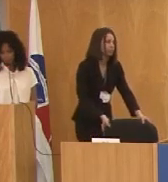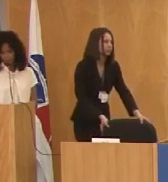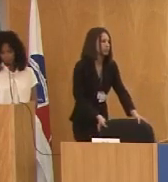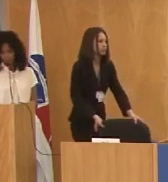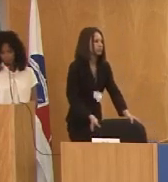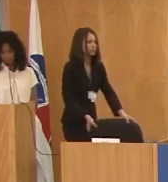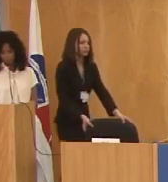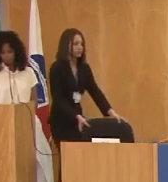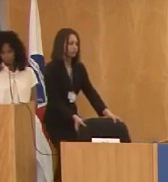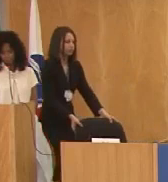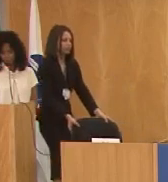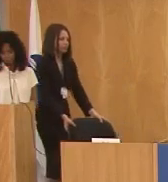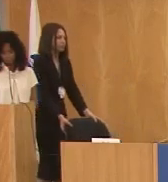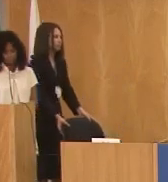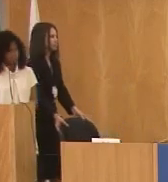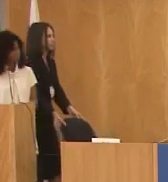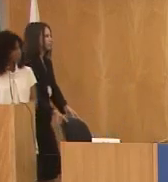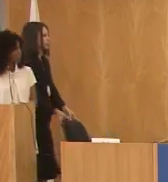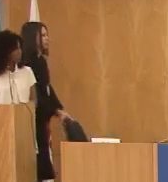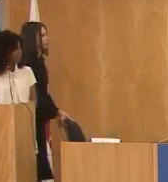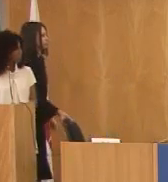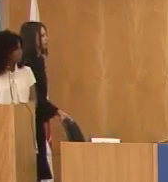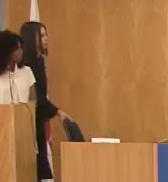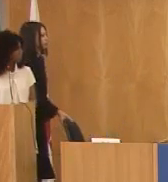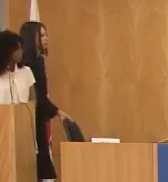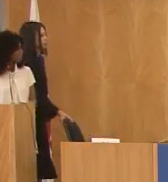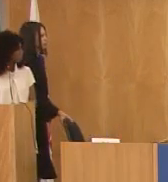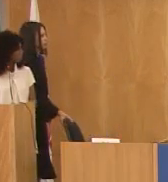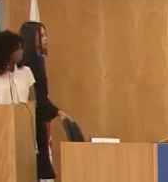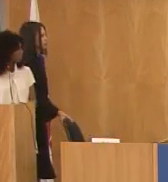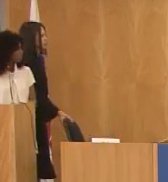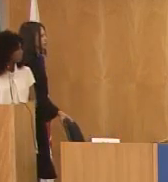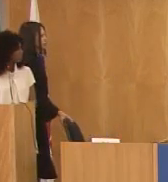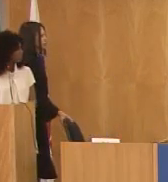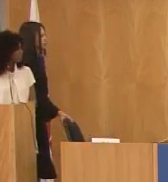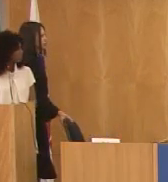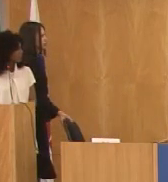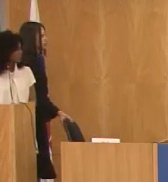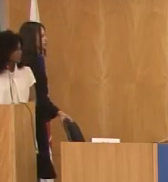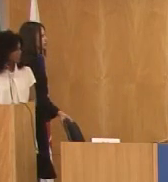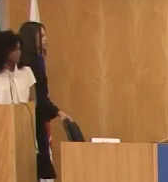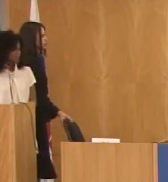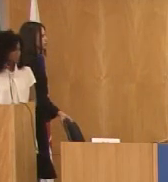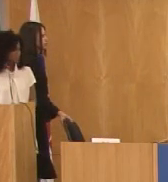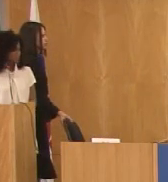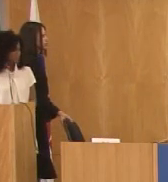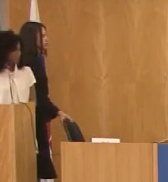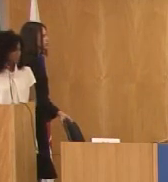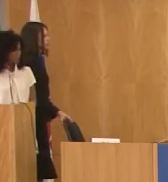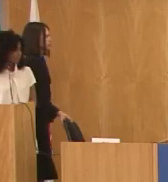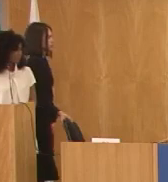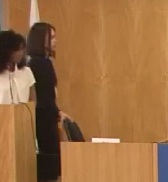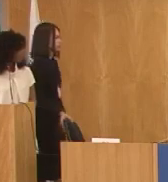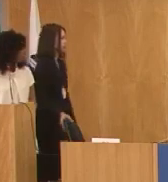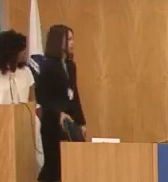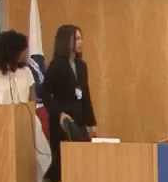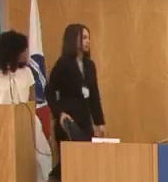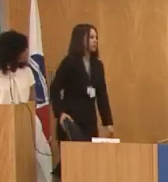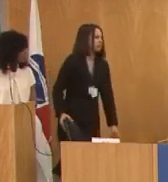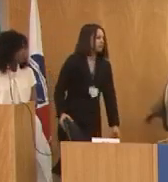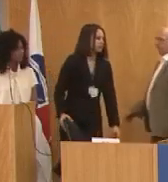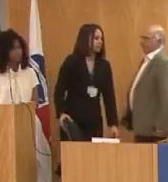anos, estamos de volta para resgatar o protagonismo da ABI. Contem conosco na luta